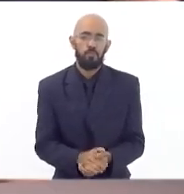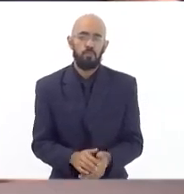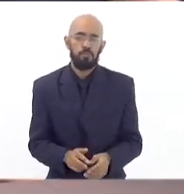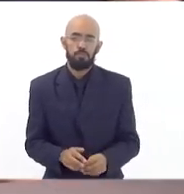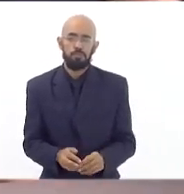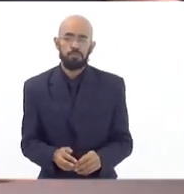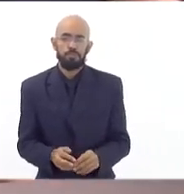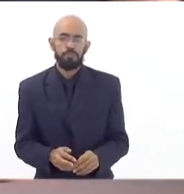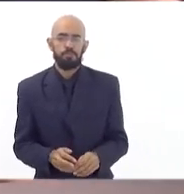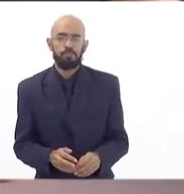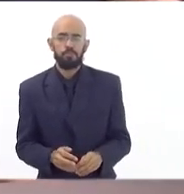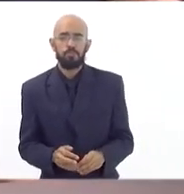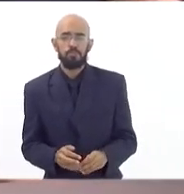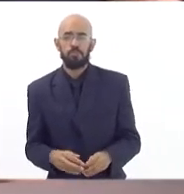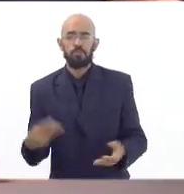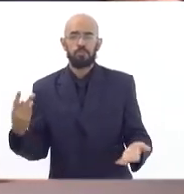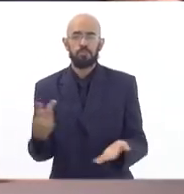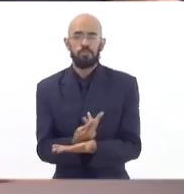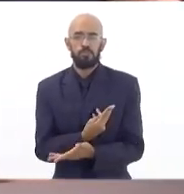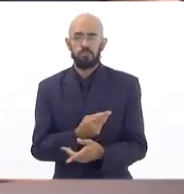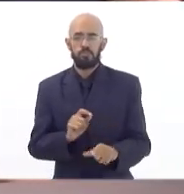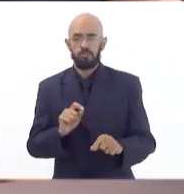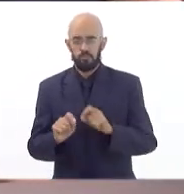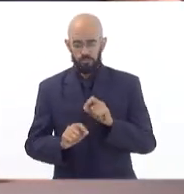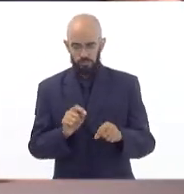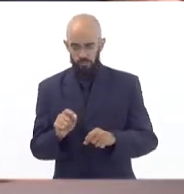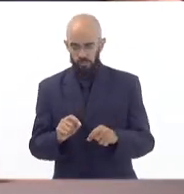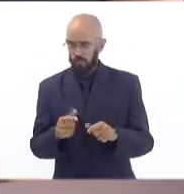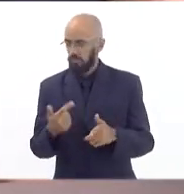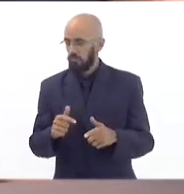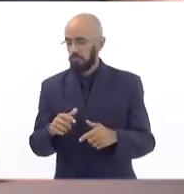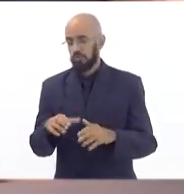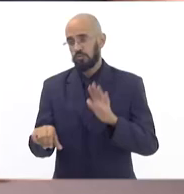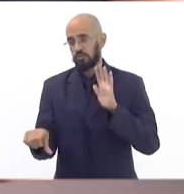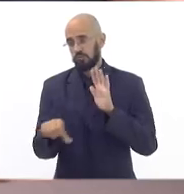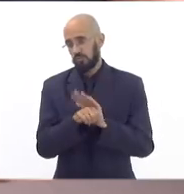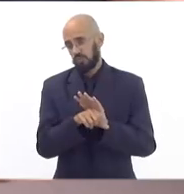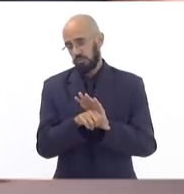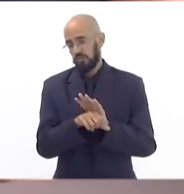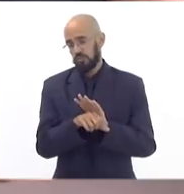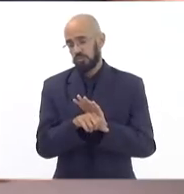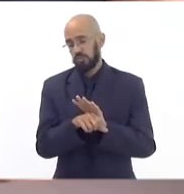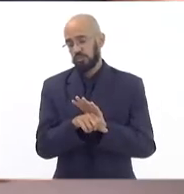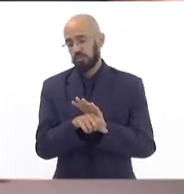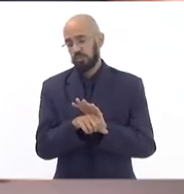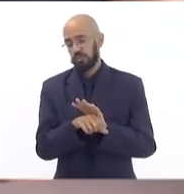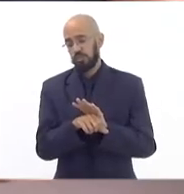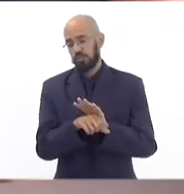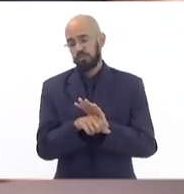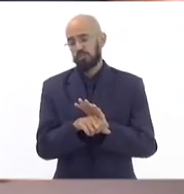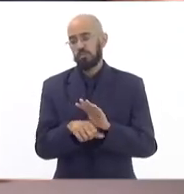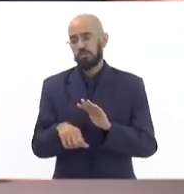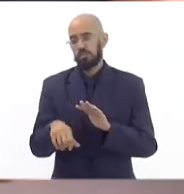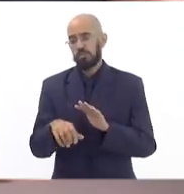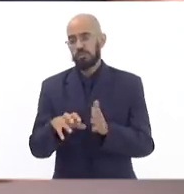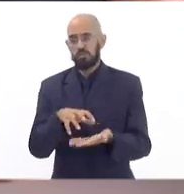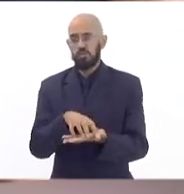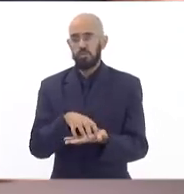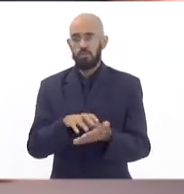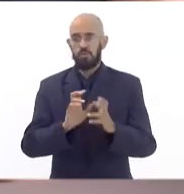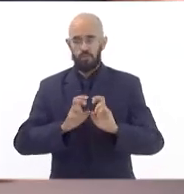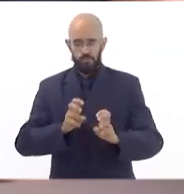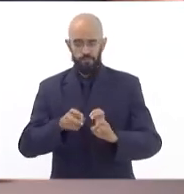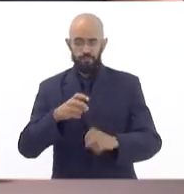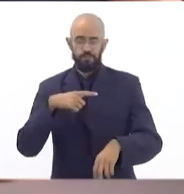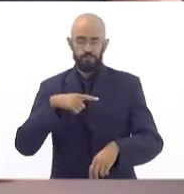que envolvem a questão dos crimes é perpassando pela área Ferroviária a gente tem alguma